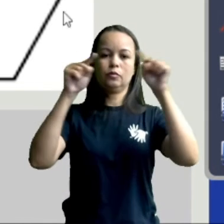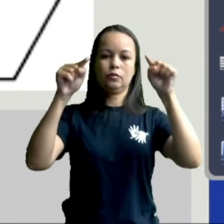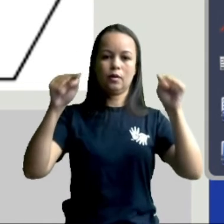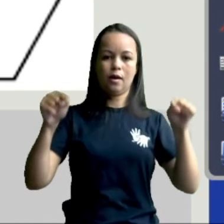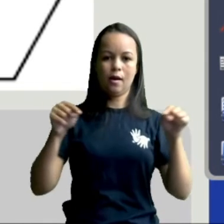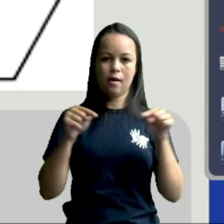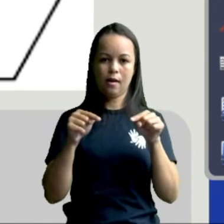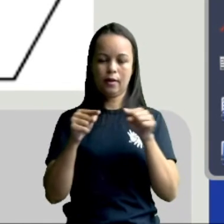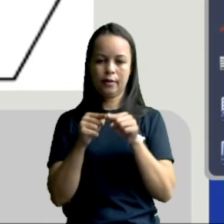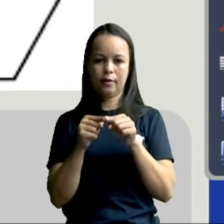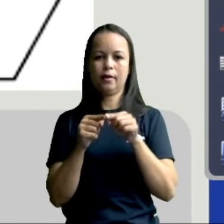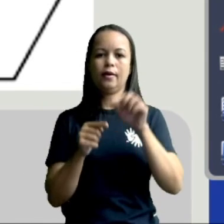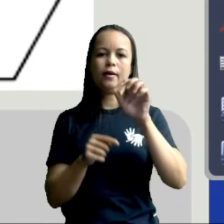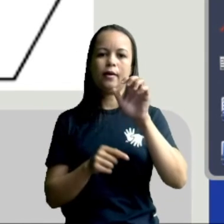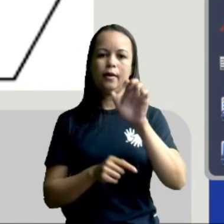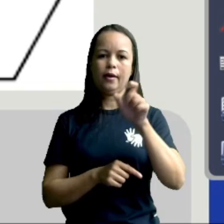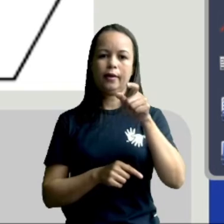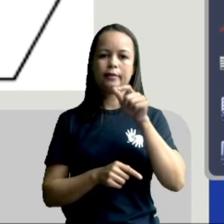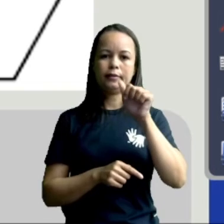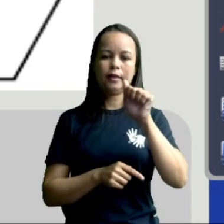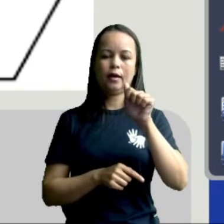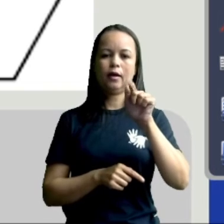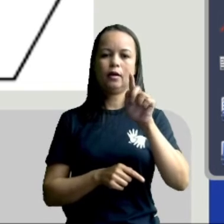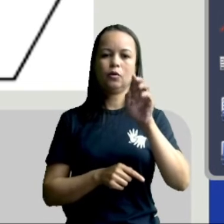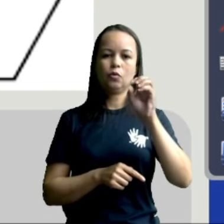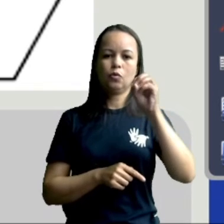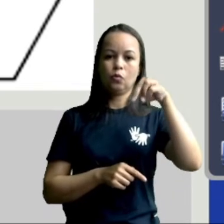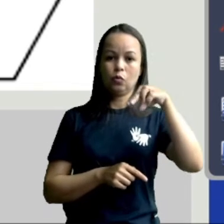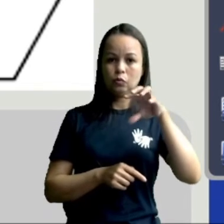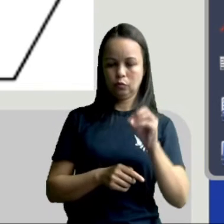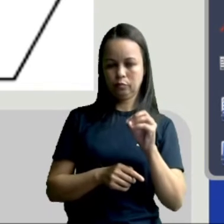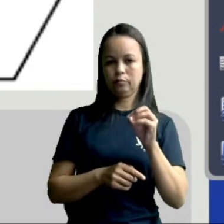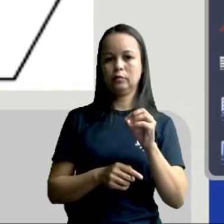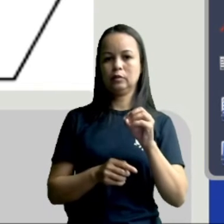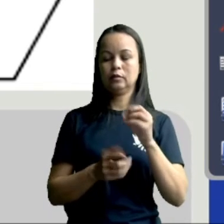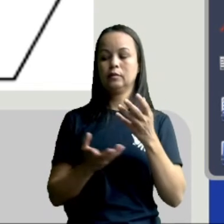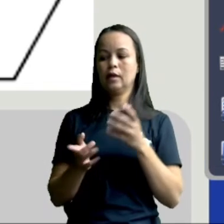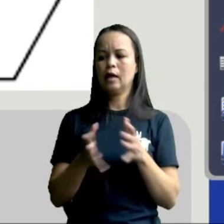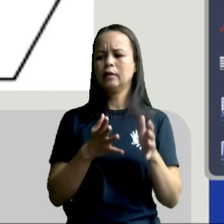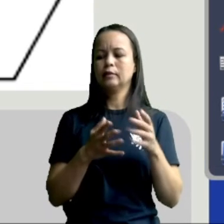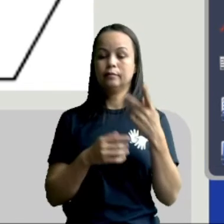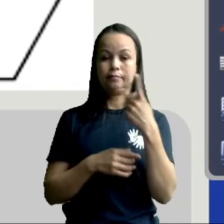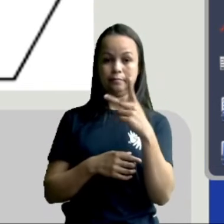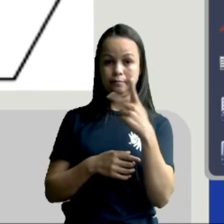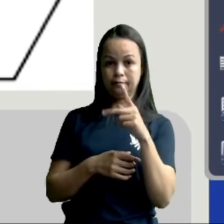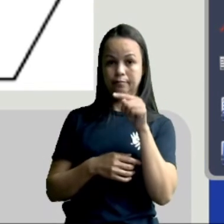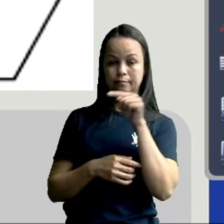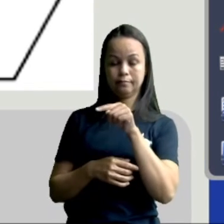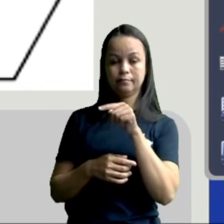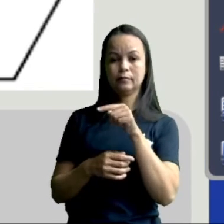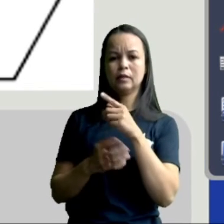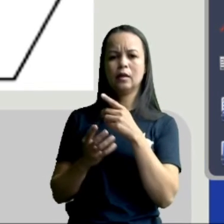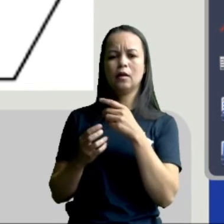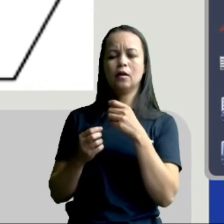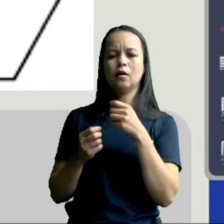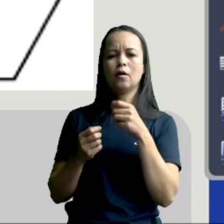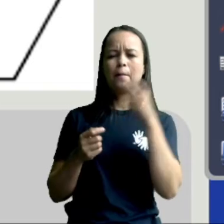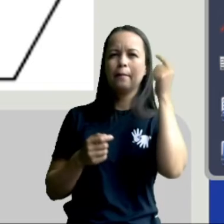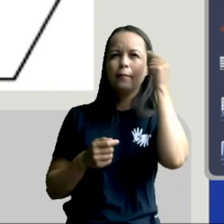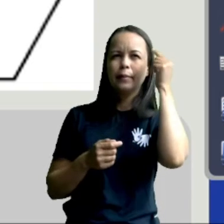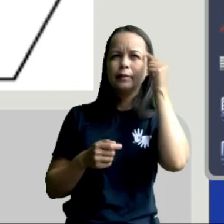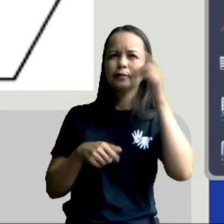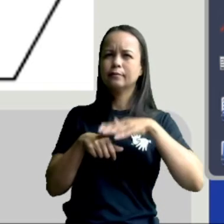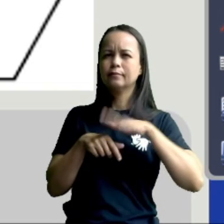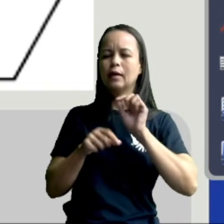são todos iguais, essa é a dica, tá? E neste caso aqui, você vai pensar um pouco